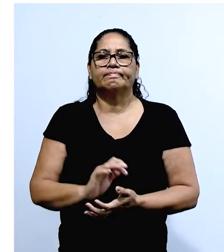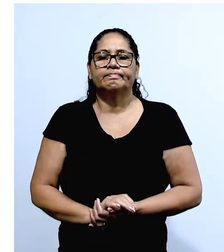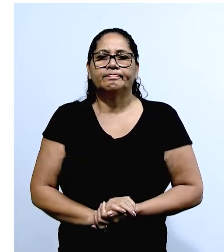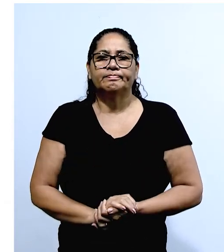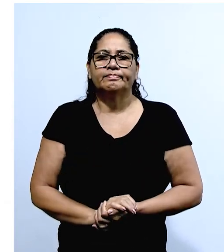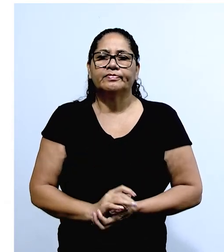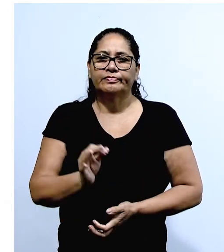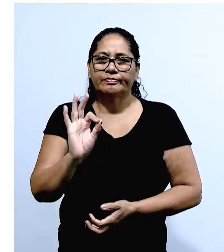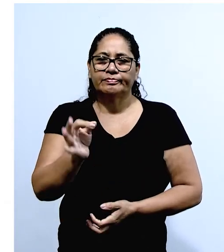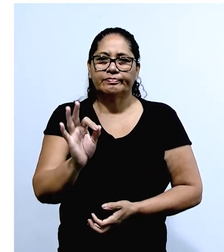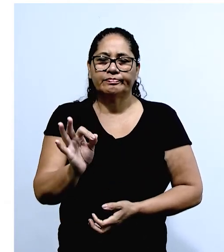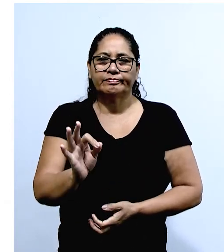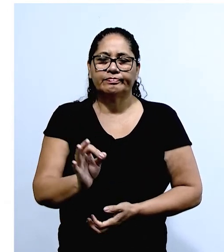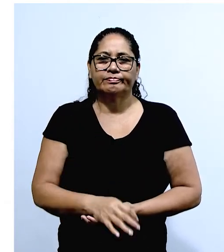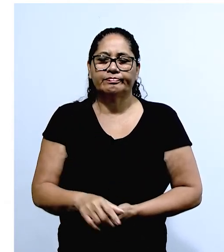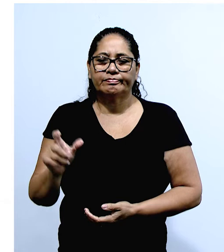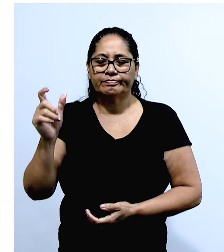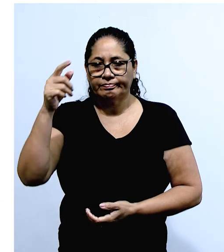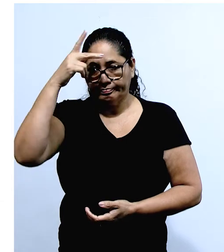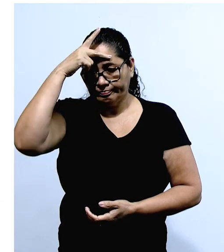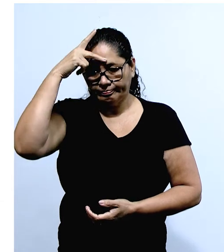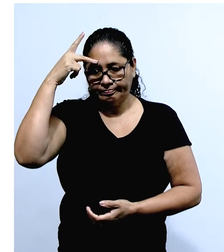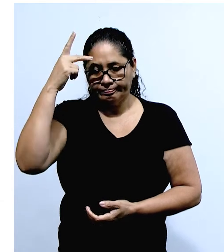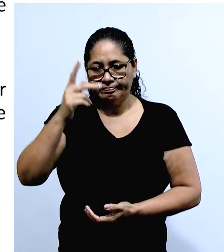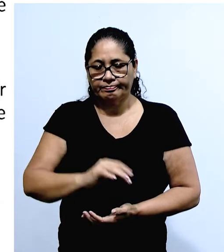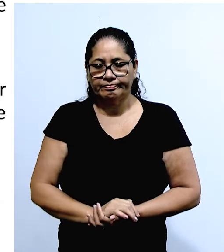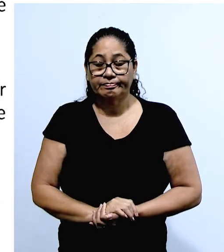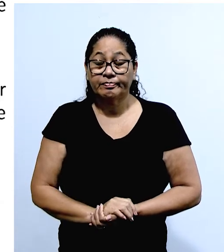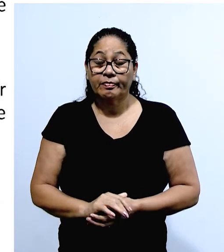Administrativa. Perfeito, gente?